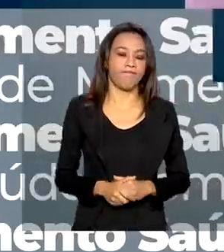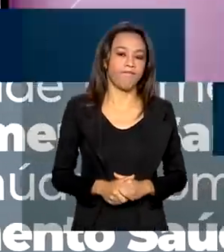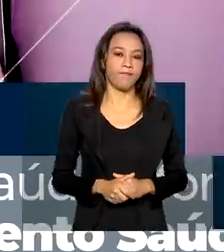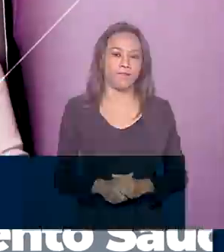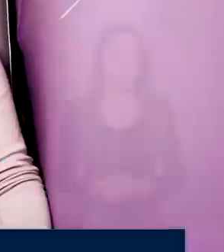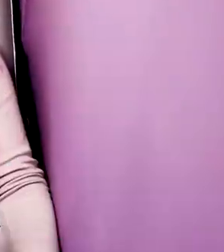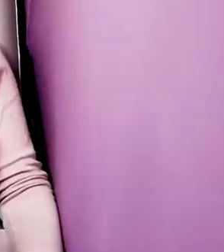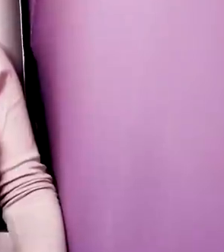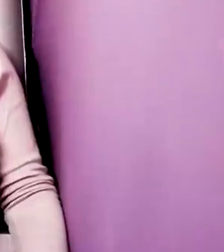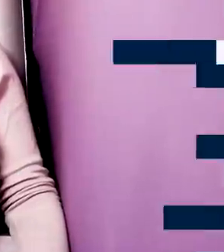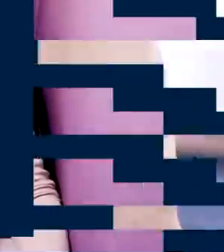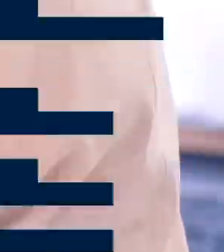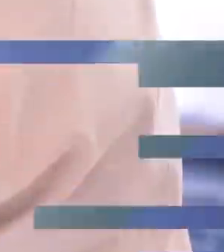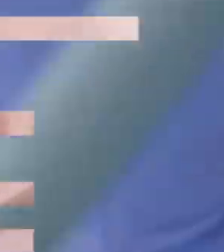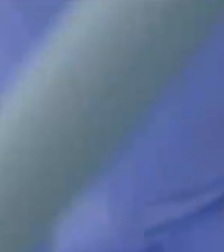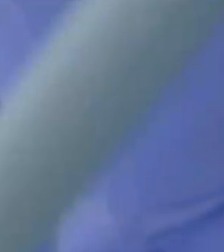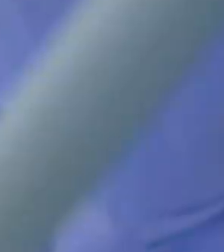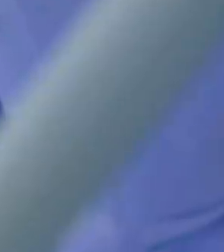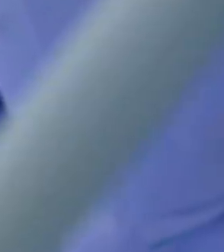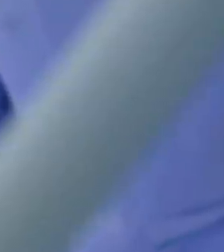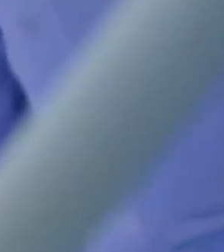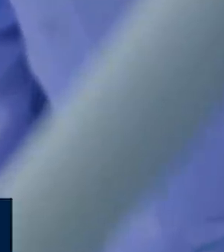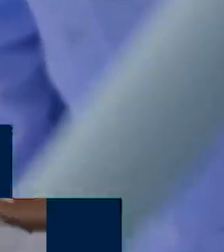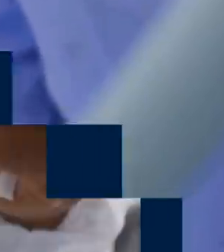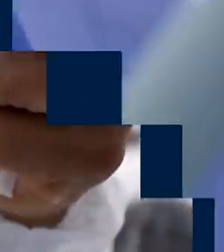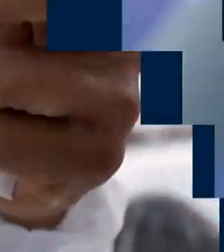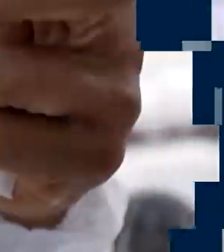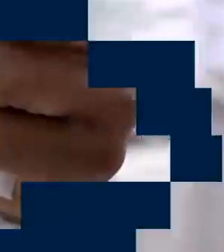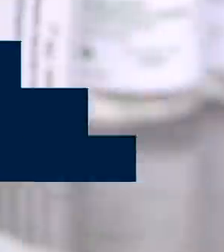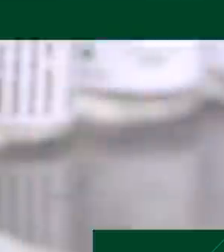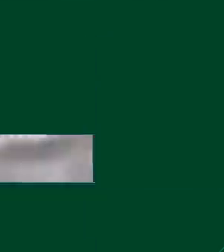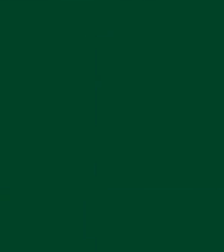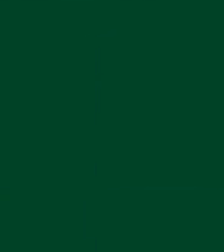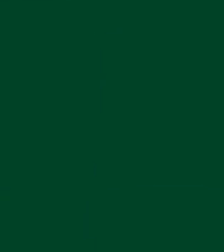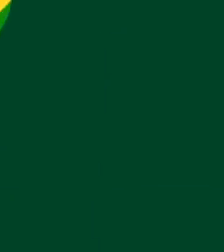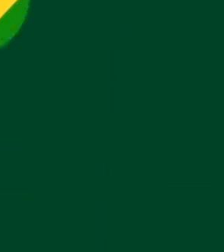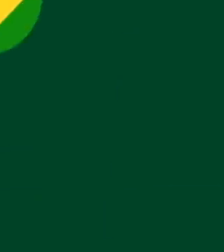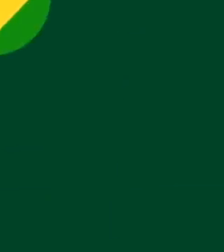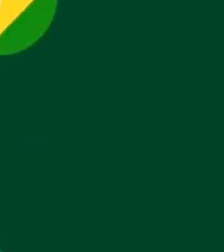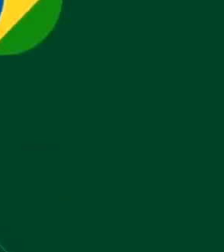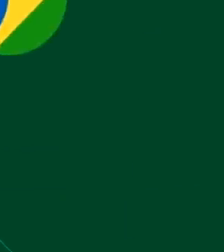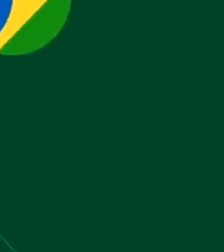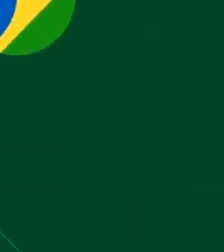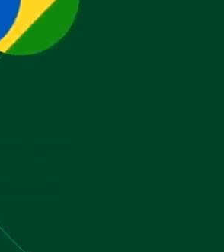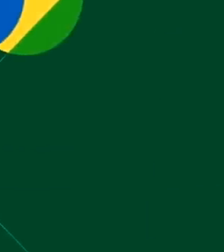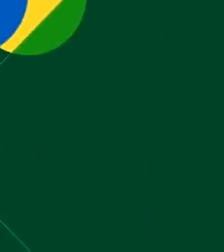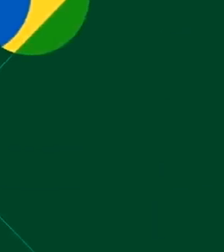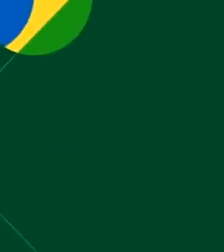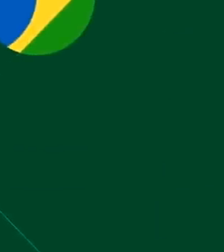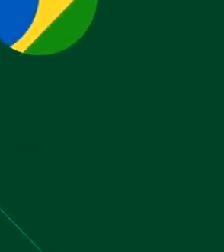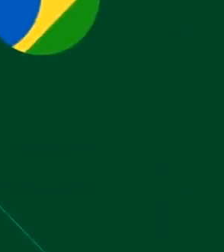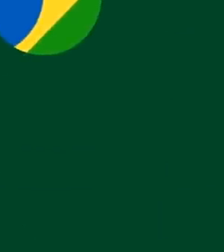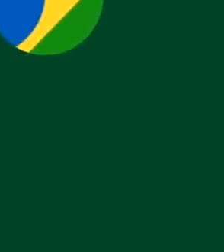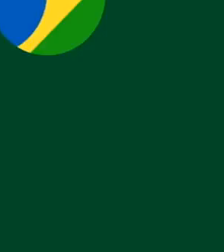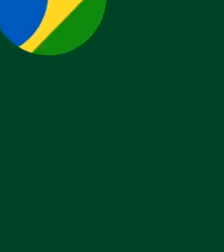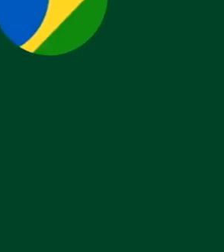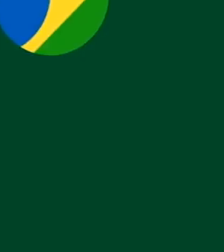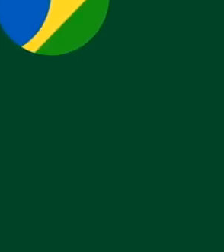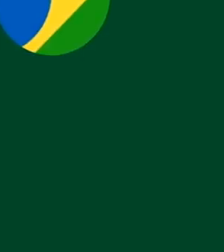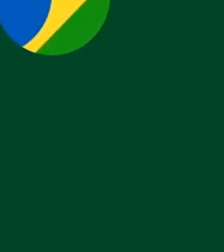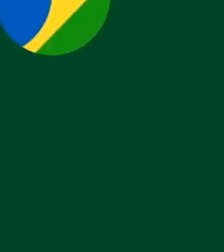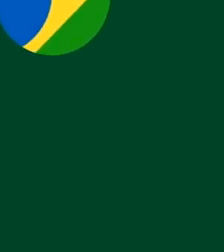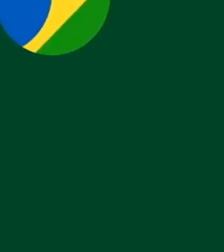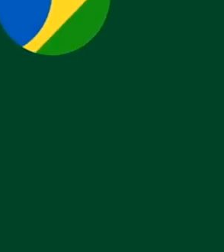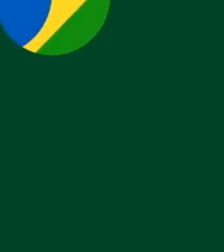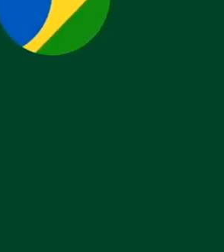Música. Momento Saúde.